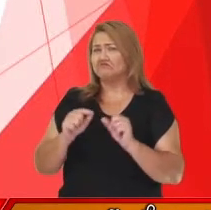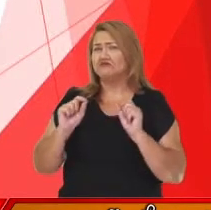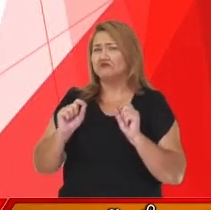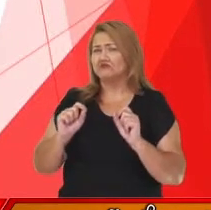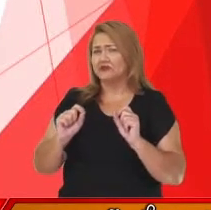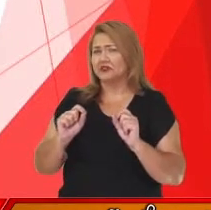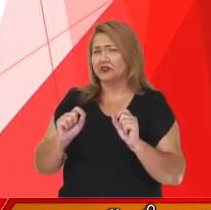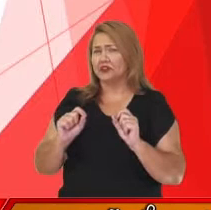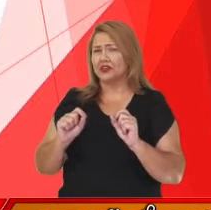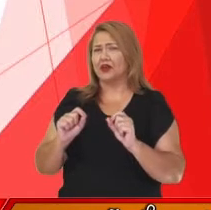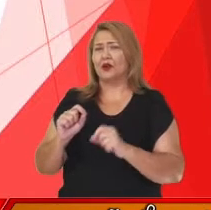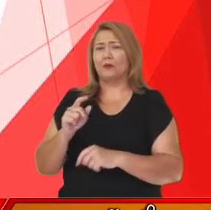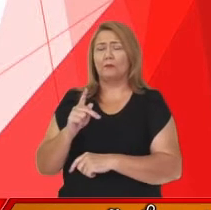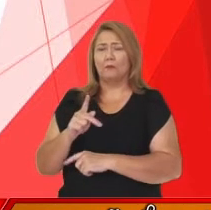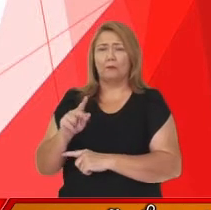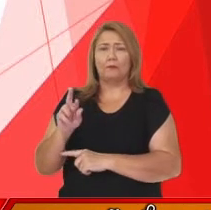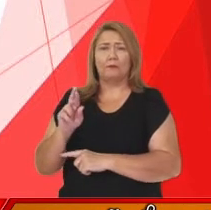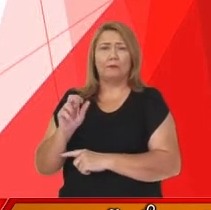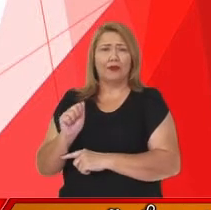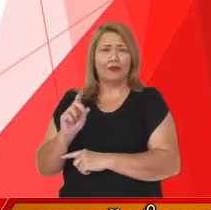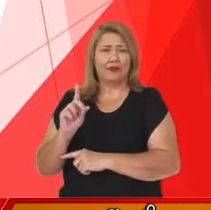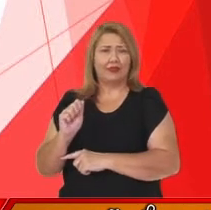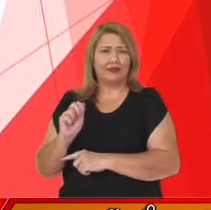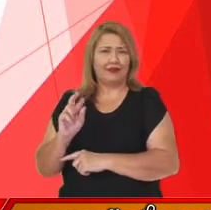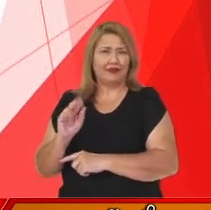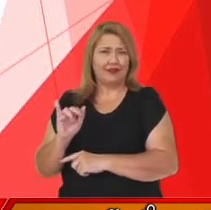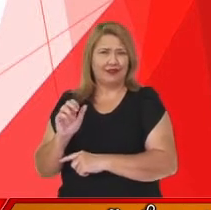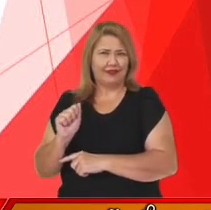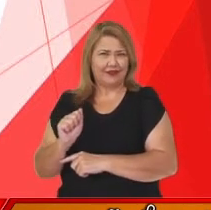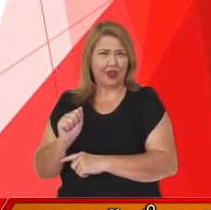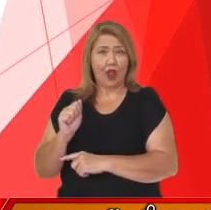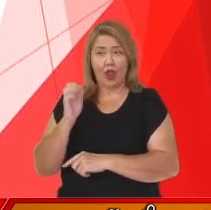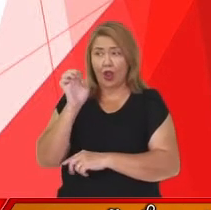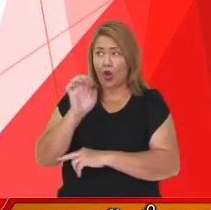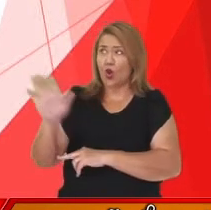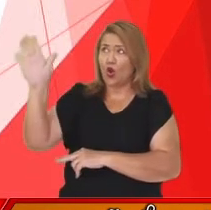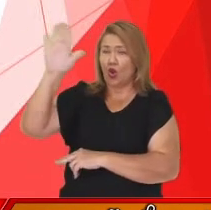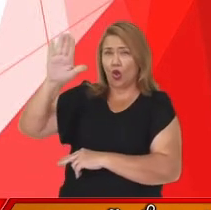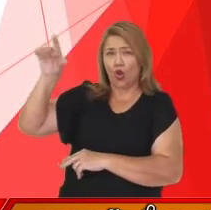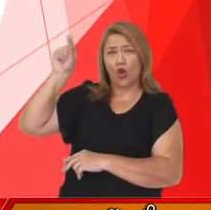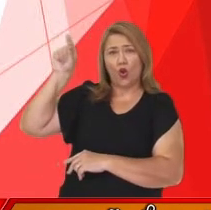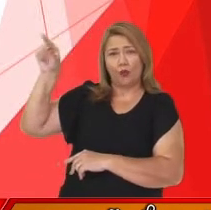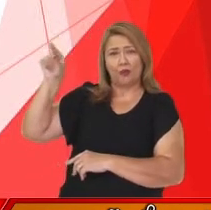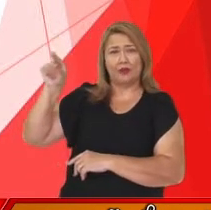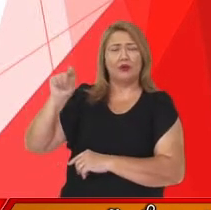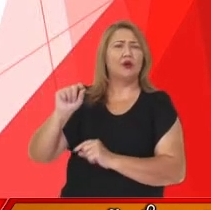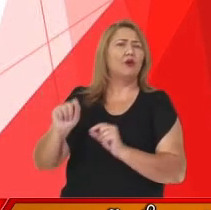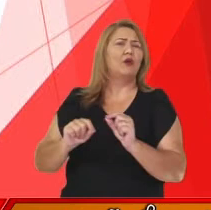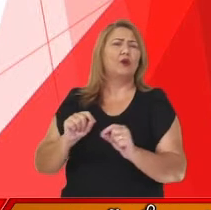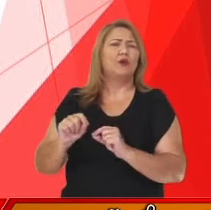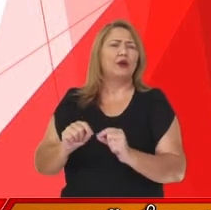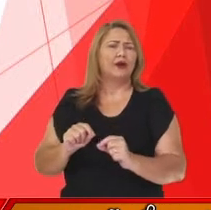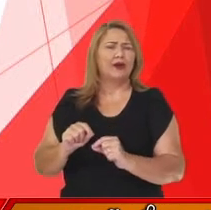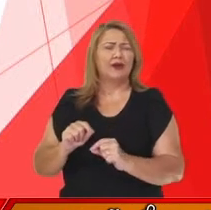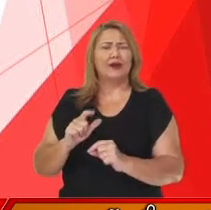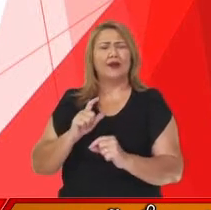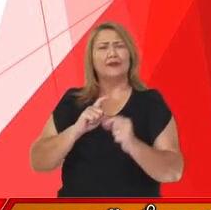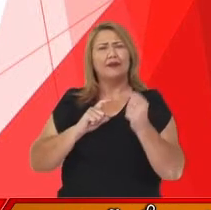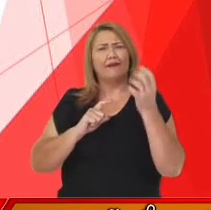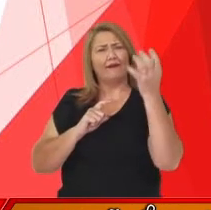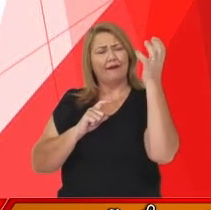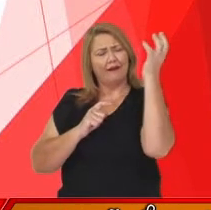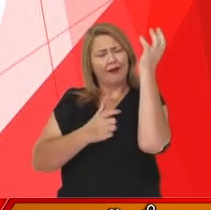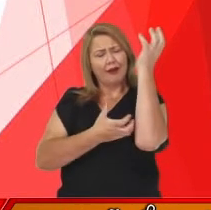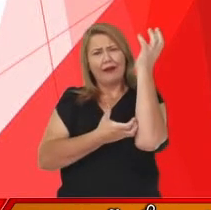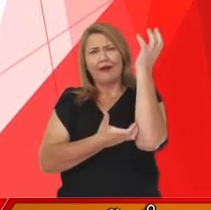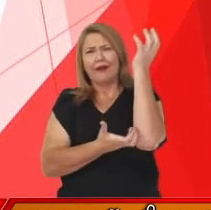padaria e da savana e eles estão mais relacionadas as pradarias OK Elas ocorrem